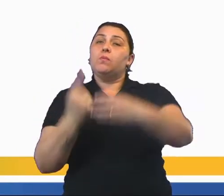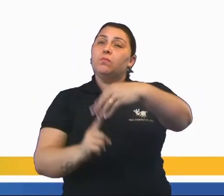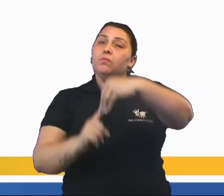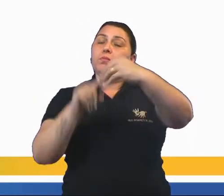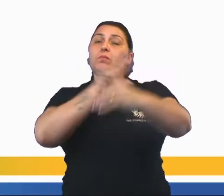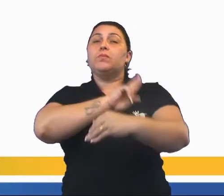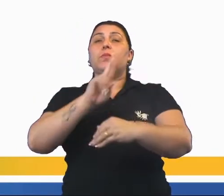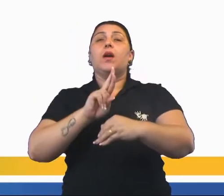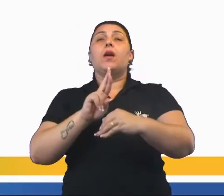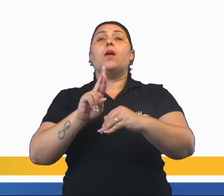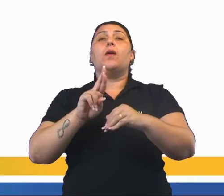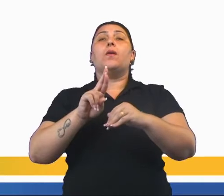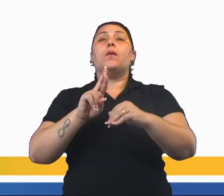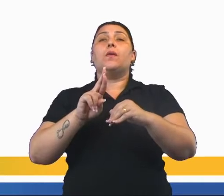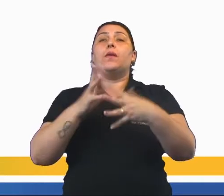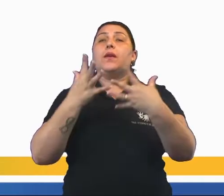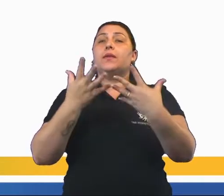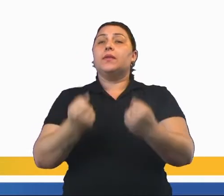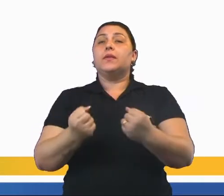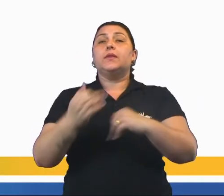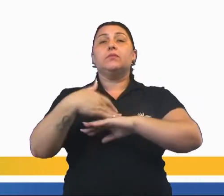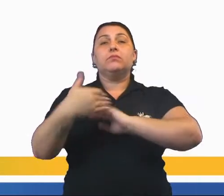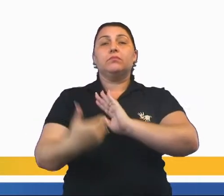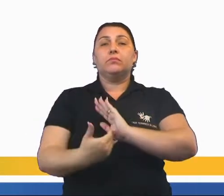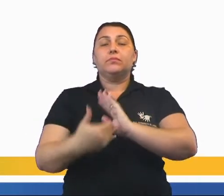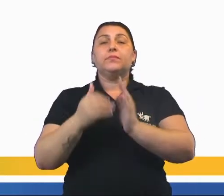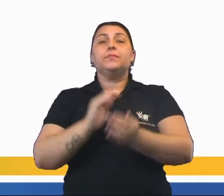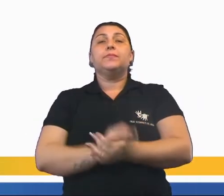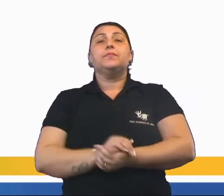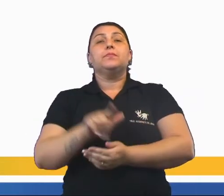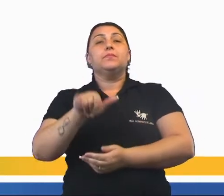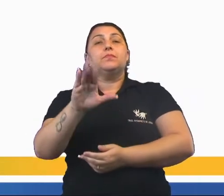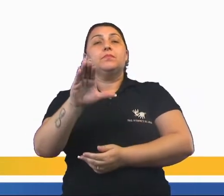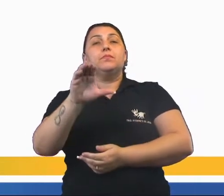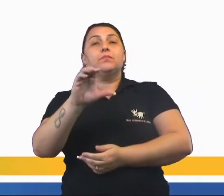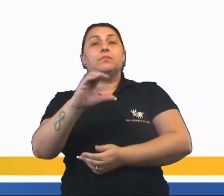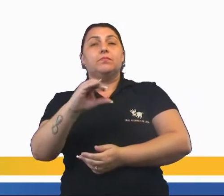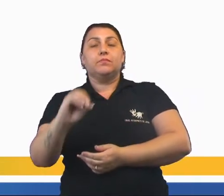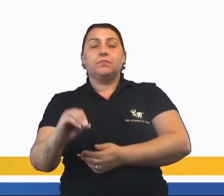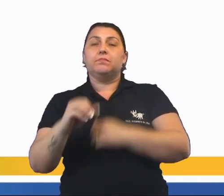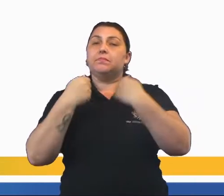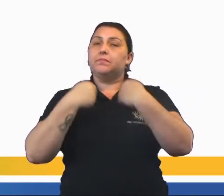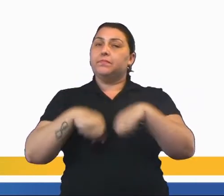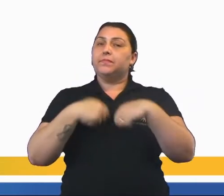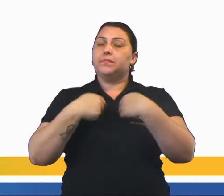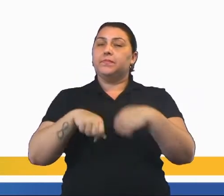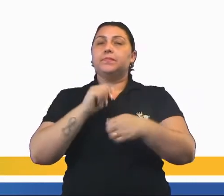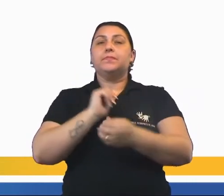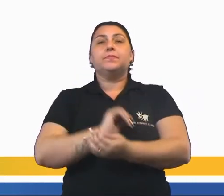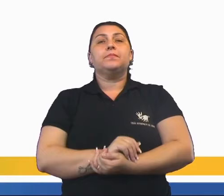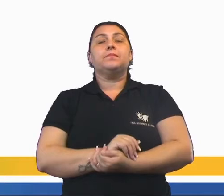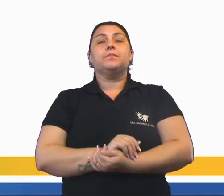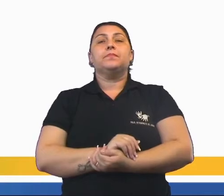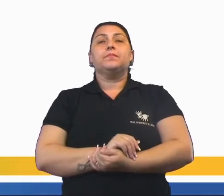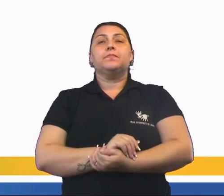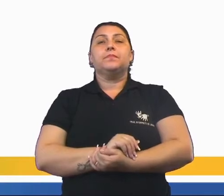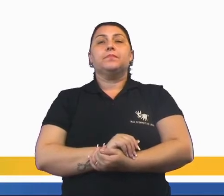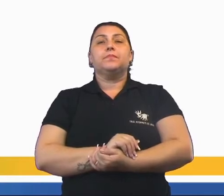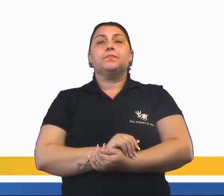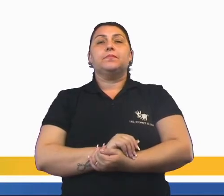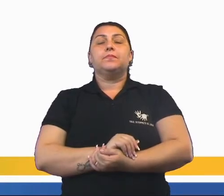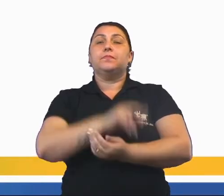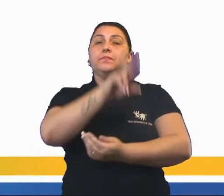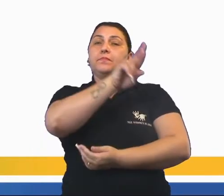preferencialmente em relação às outras, ok? Então, a laicidade do Estado deve ser levada em conta por